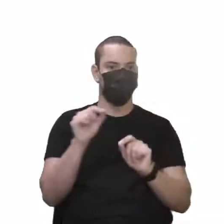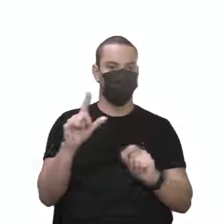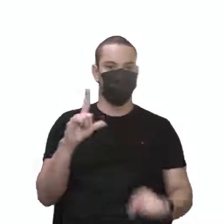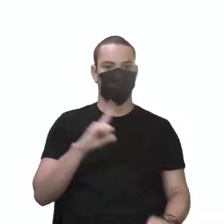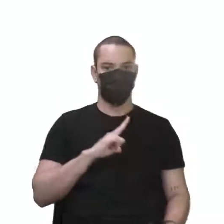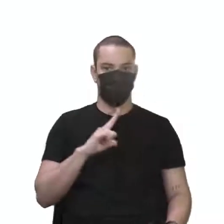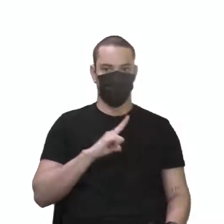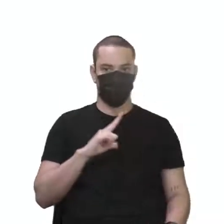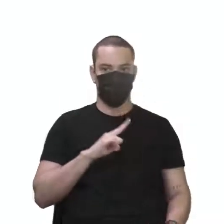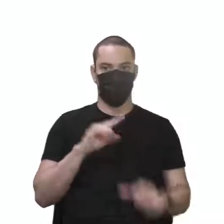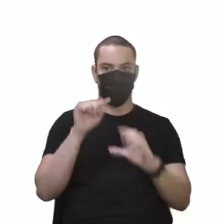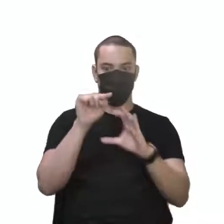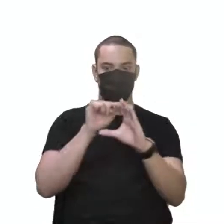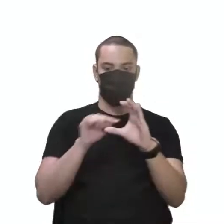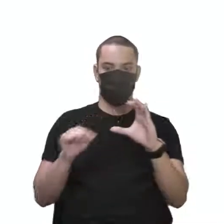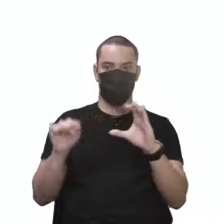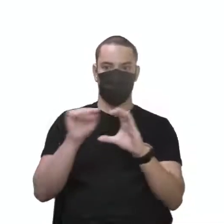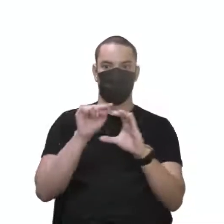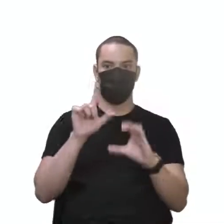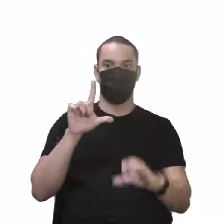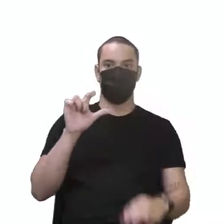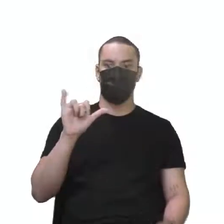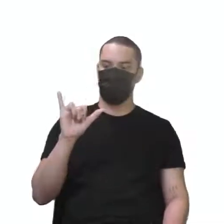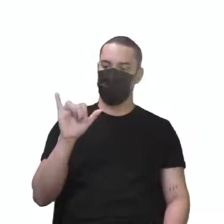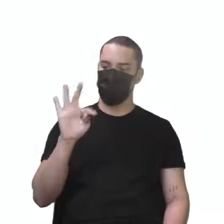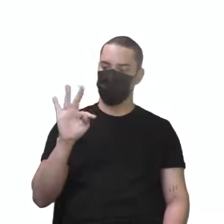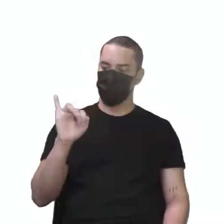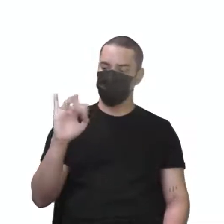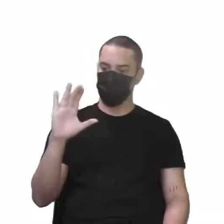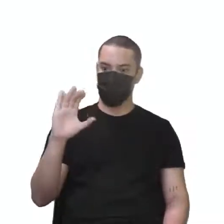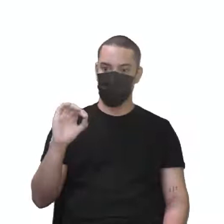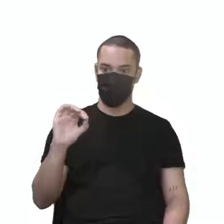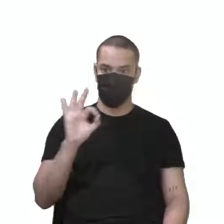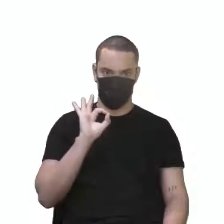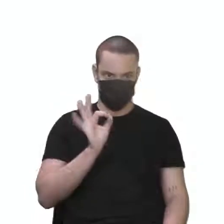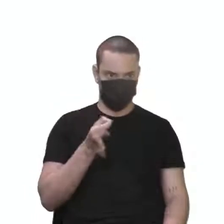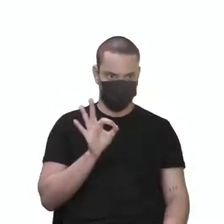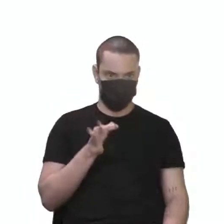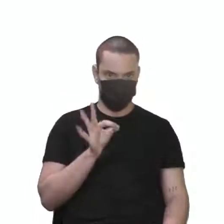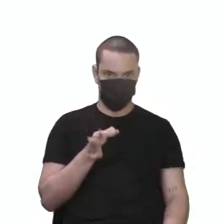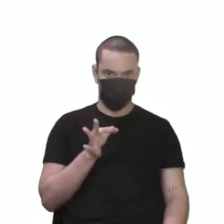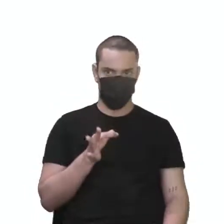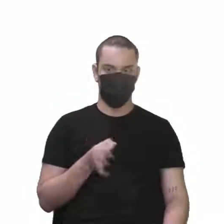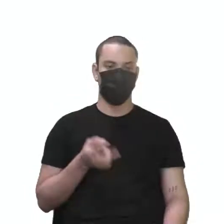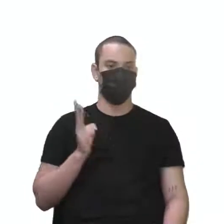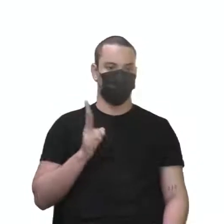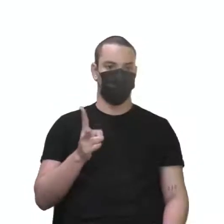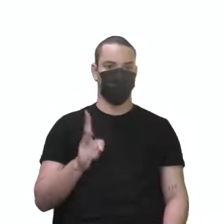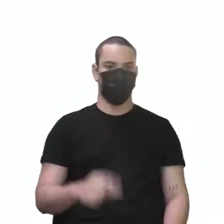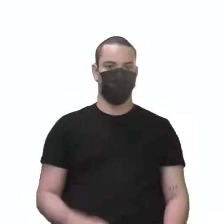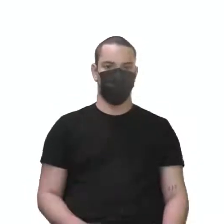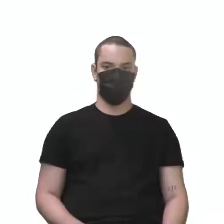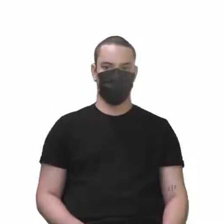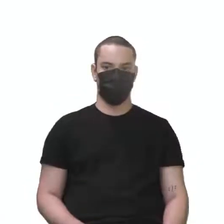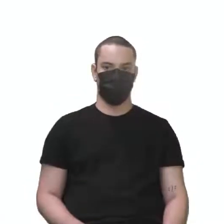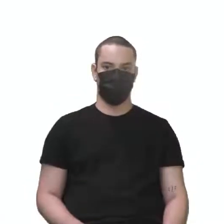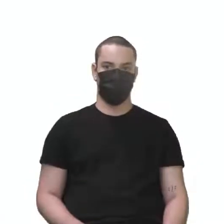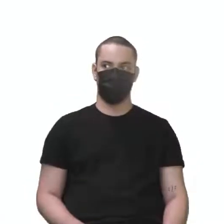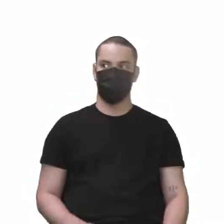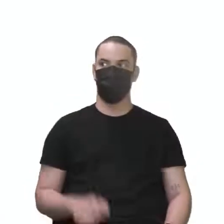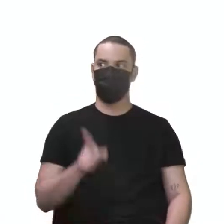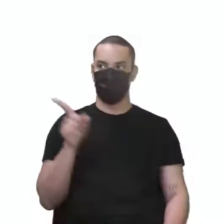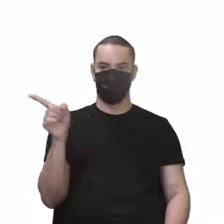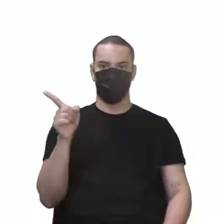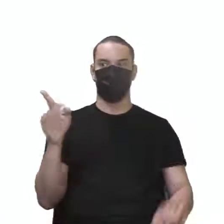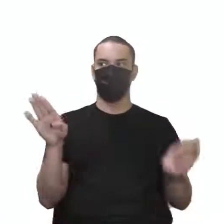chamado ciclo lítico. Perfeito? Vamos lá para o próximo? A gente